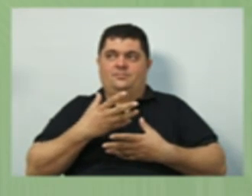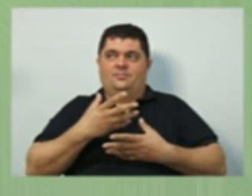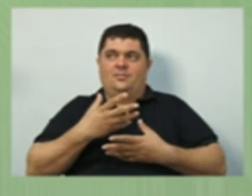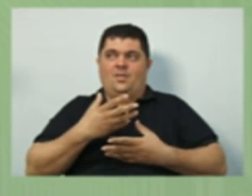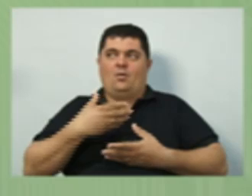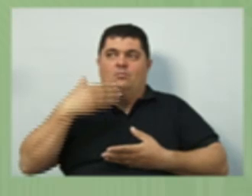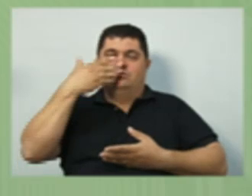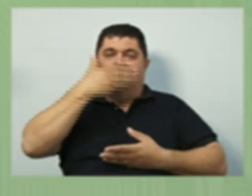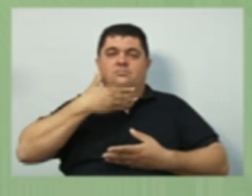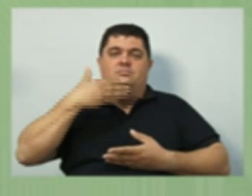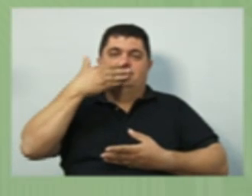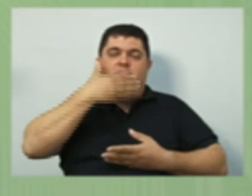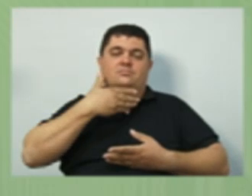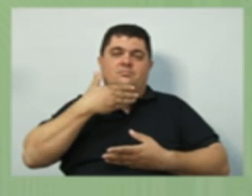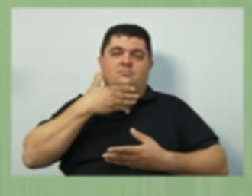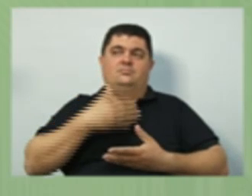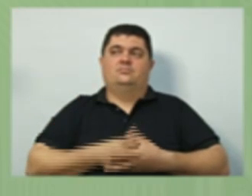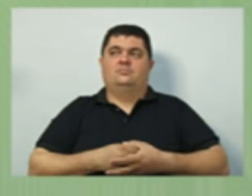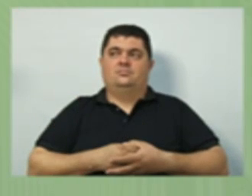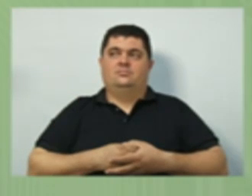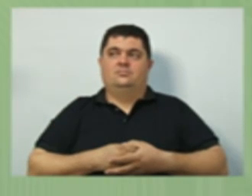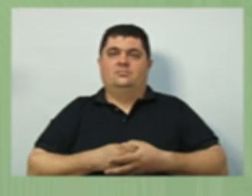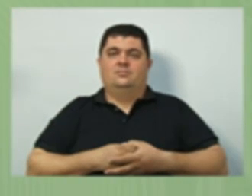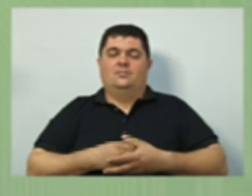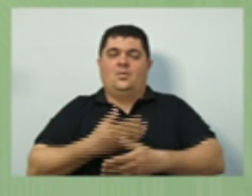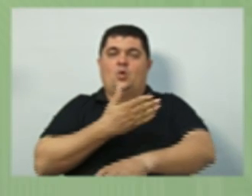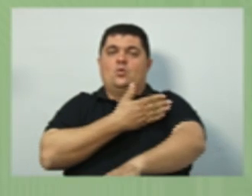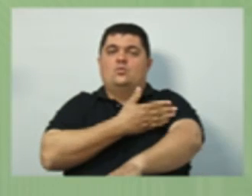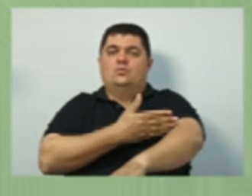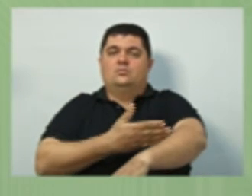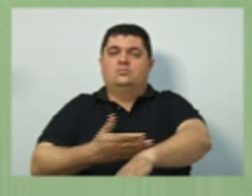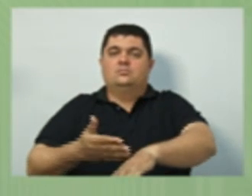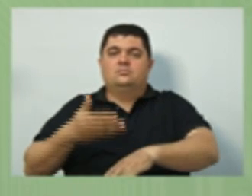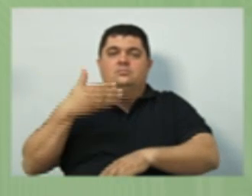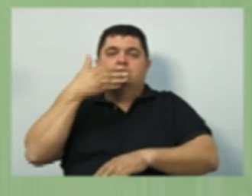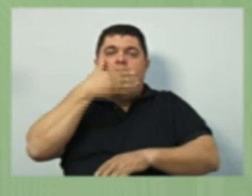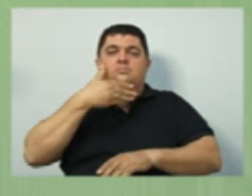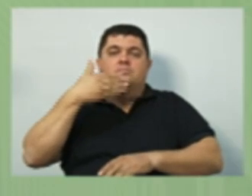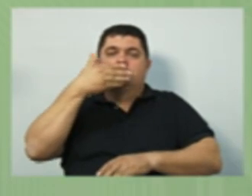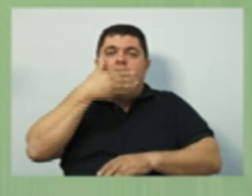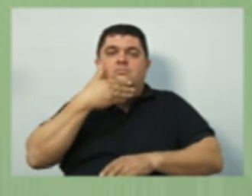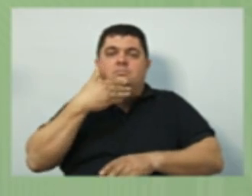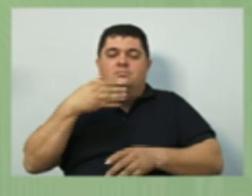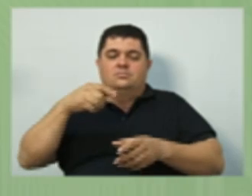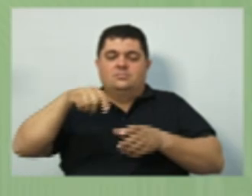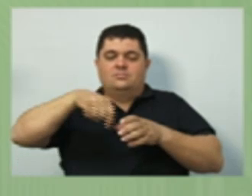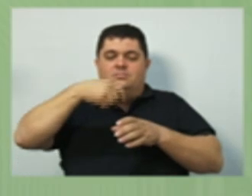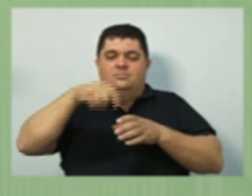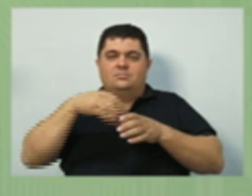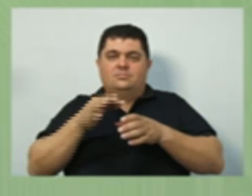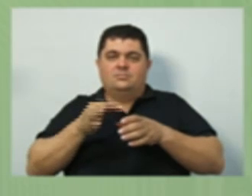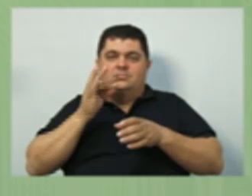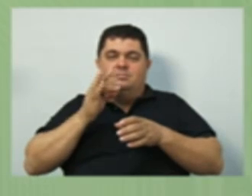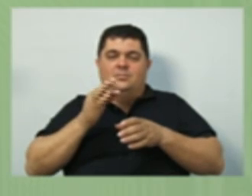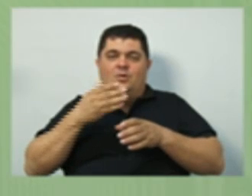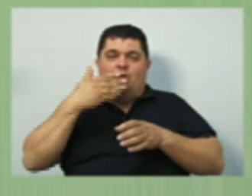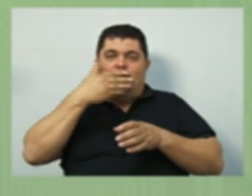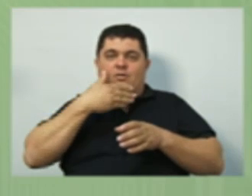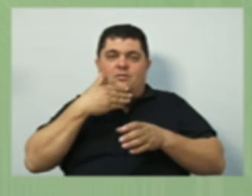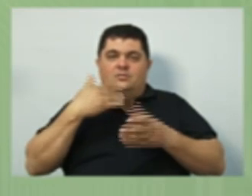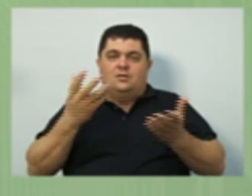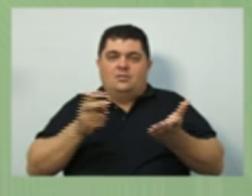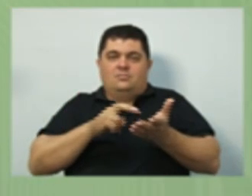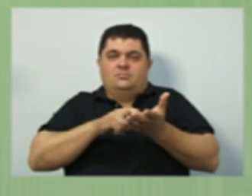2007. O branco açúcar que adoçará meu café, nesta manhã